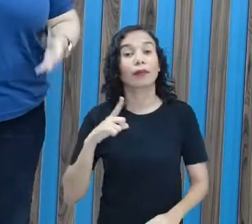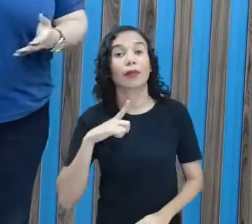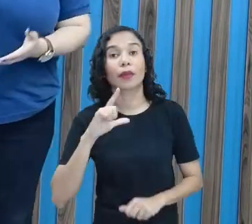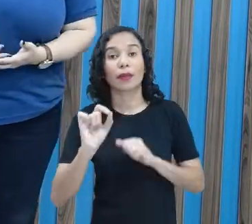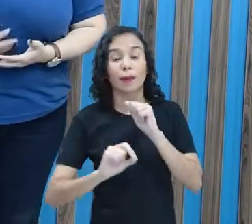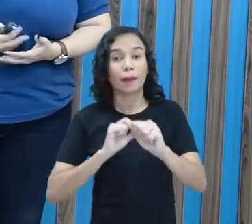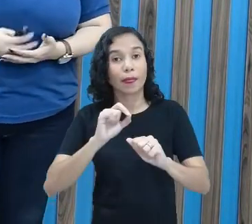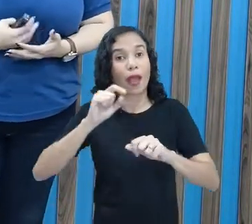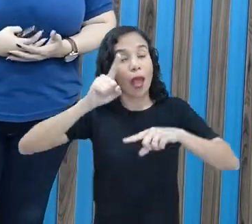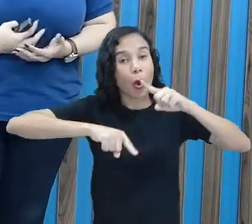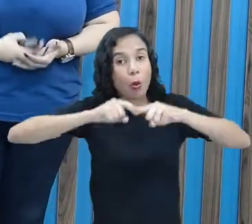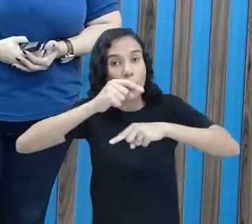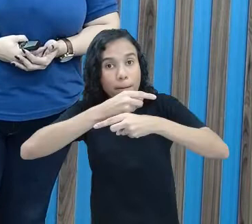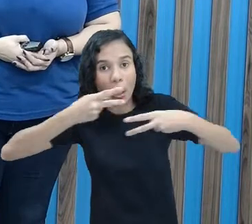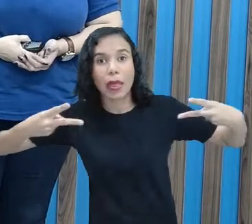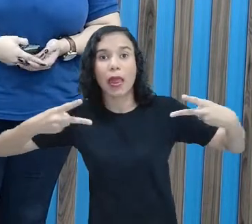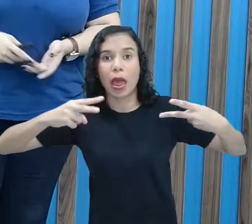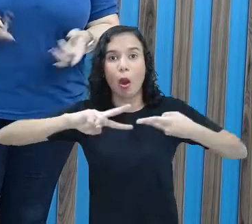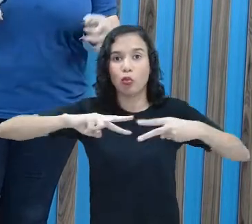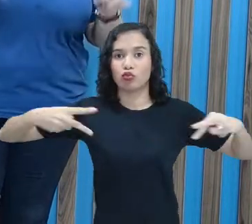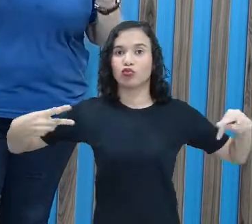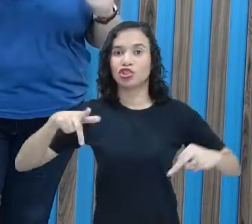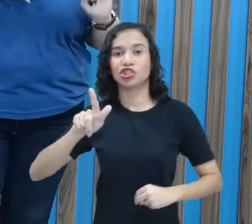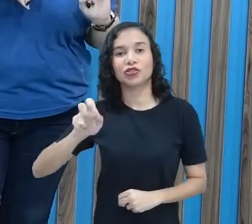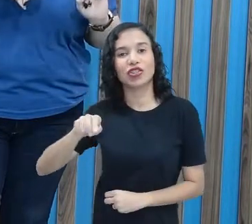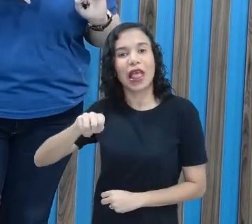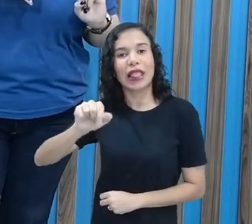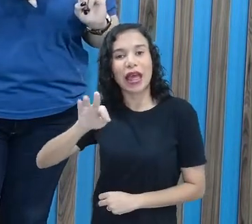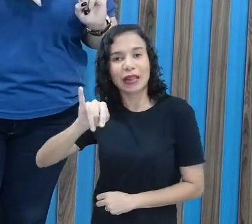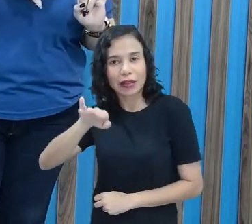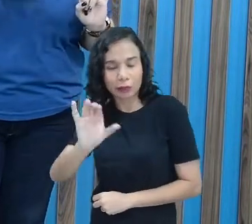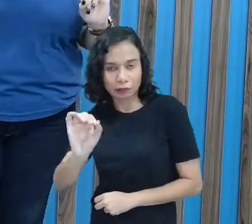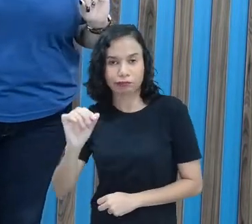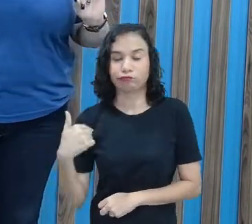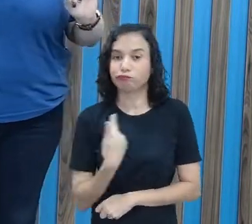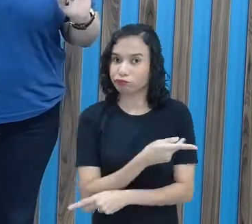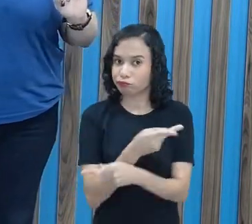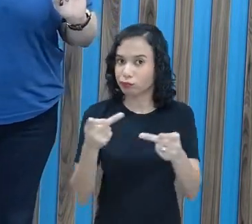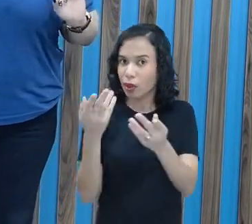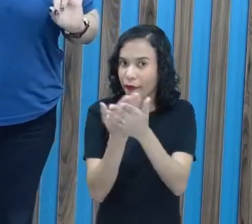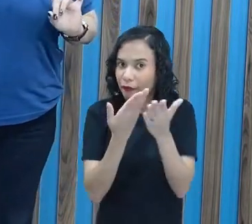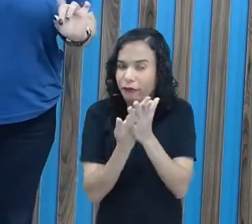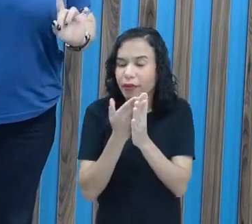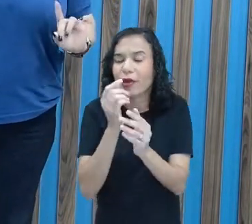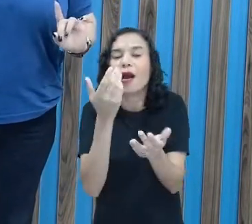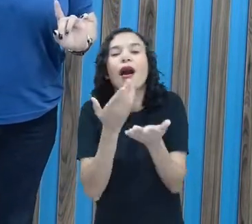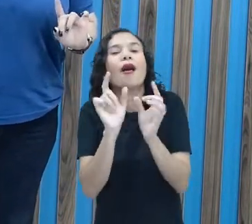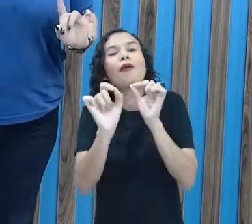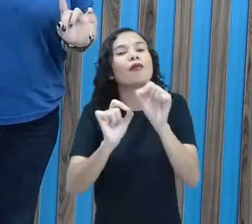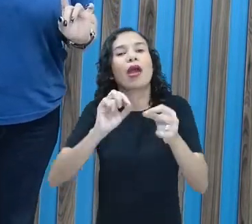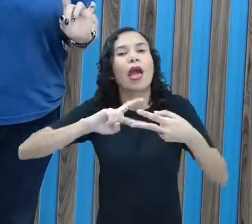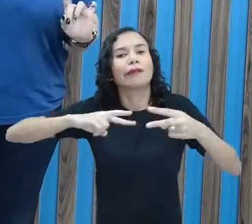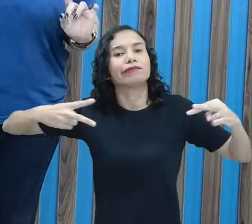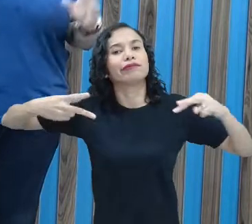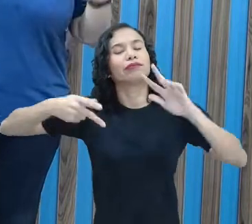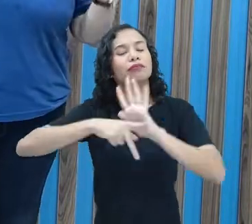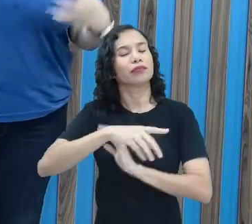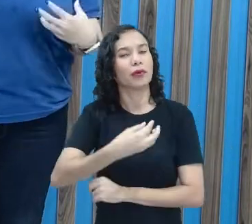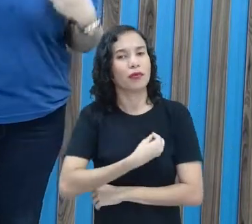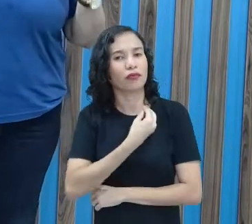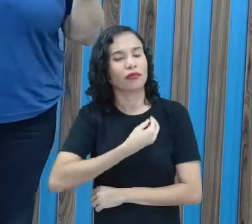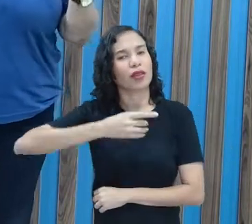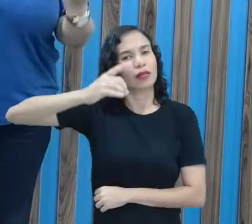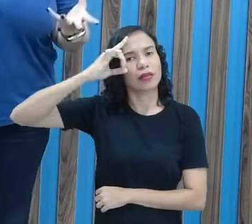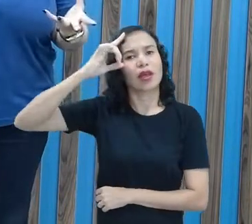nosso material genético. Então, vocês viram que a nossa aula é sobre material genético dos seres vivos. E